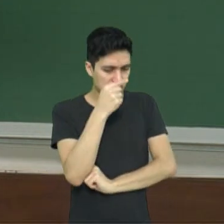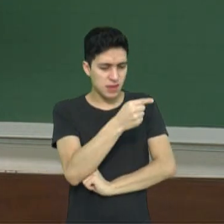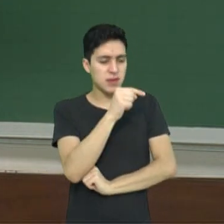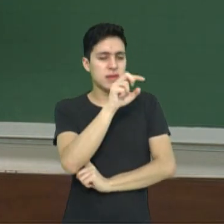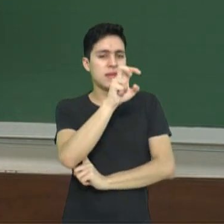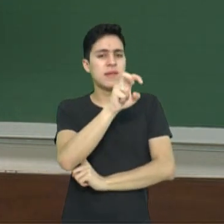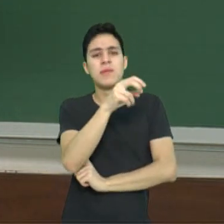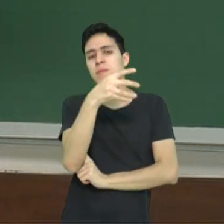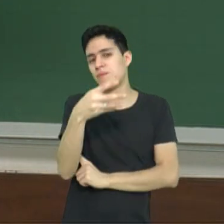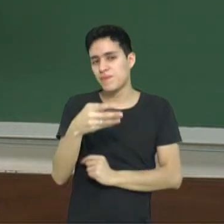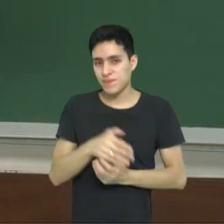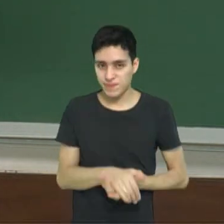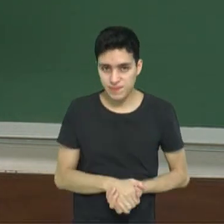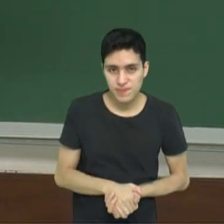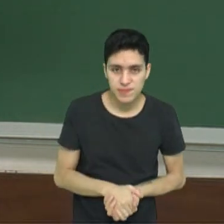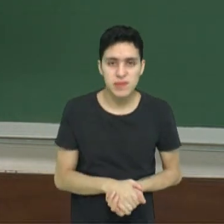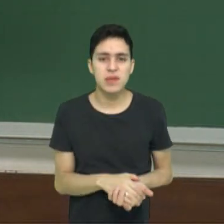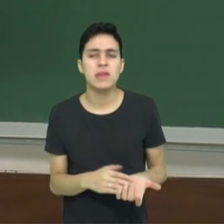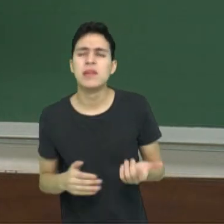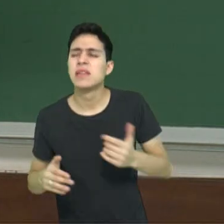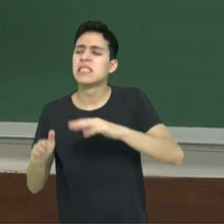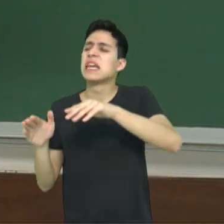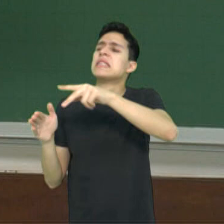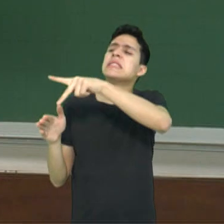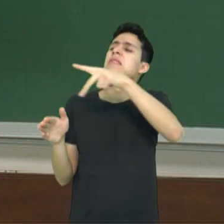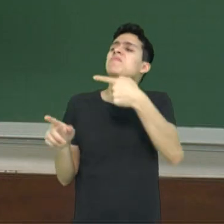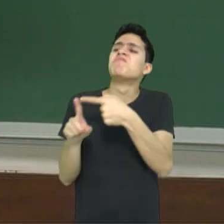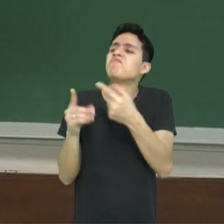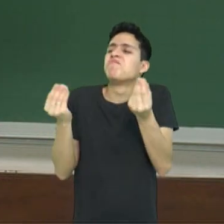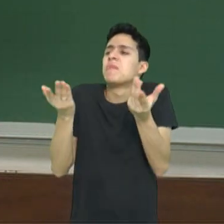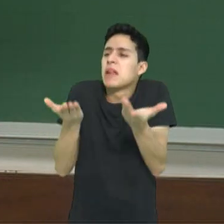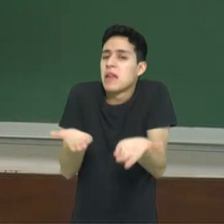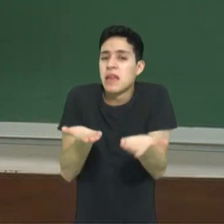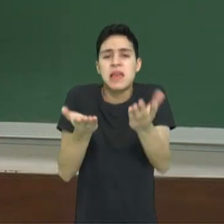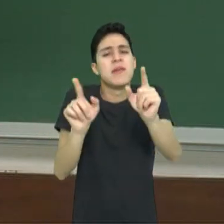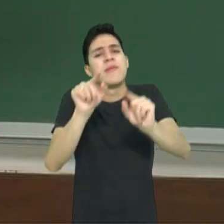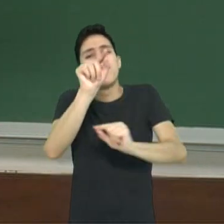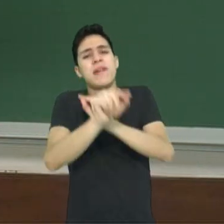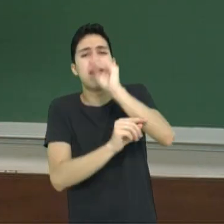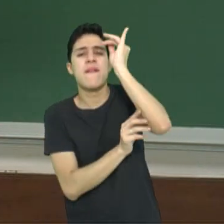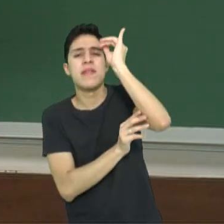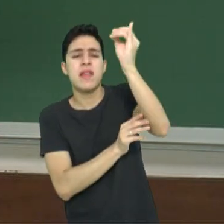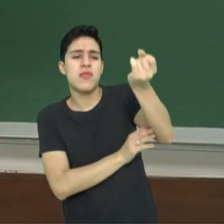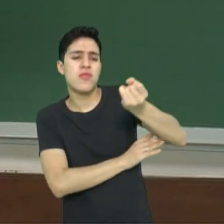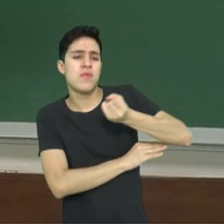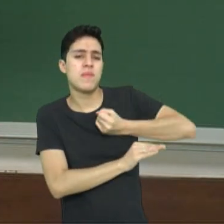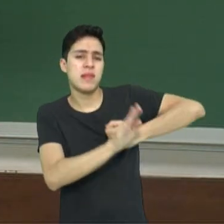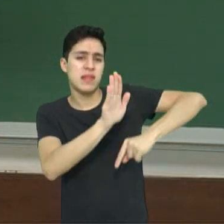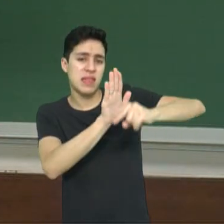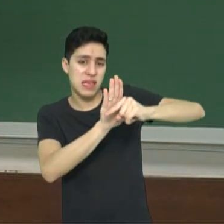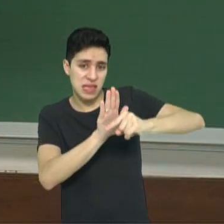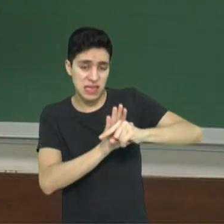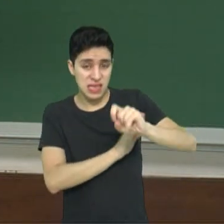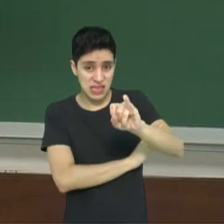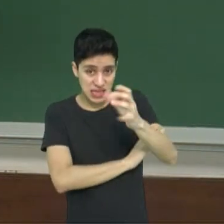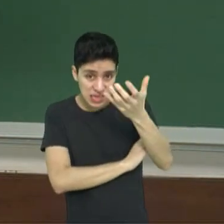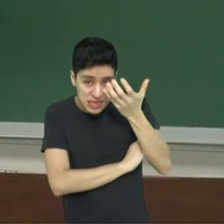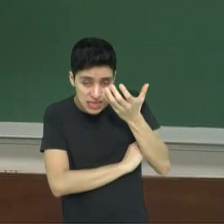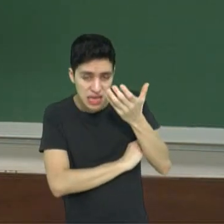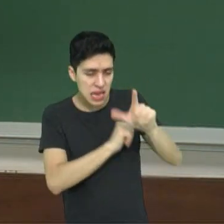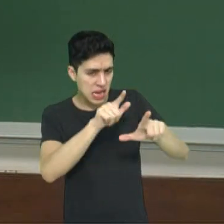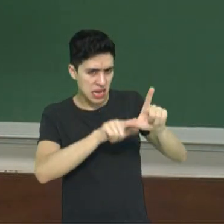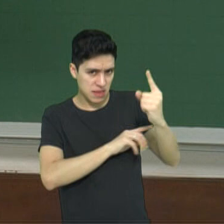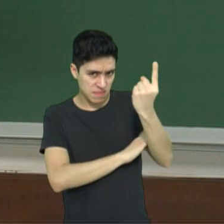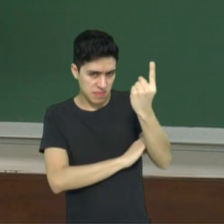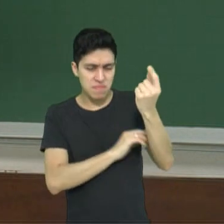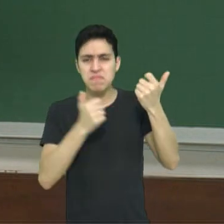menos 54. Professora, por que isso? Para não trabalhar com número negativo. Se você quiser deixar a letra no primeiro membro, sem